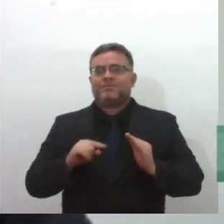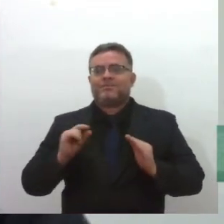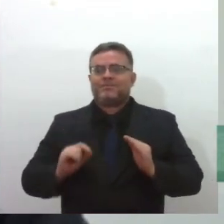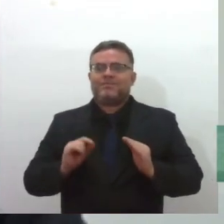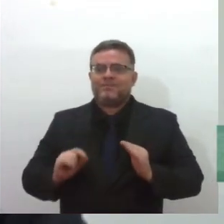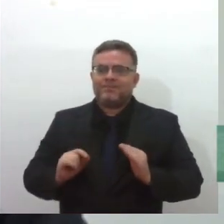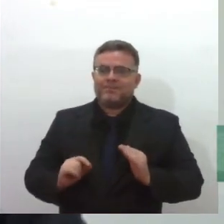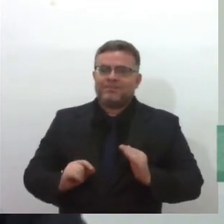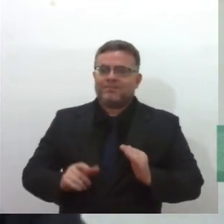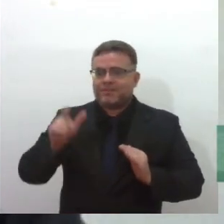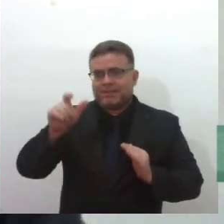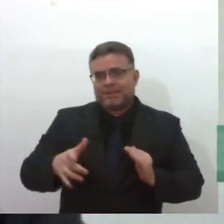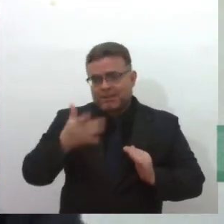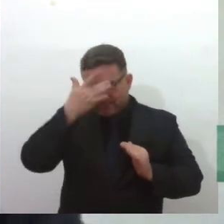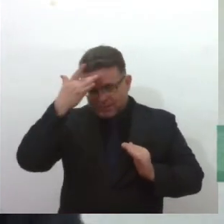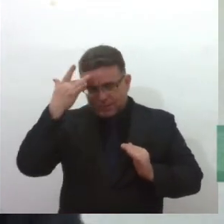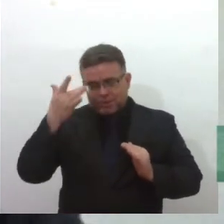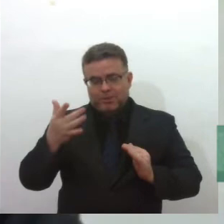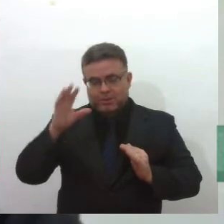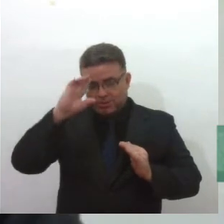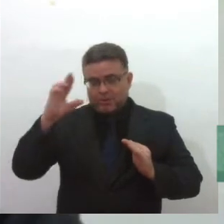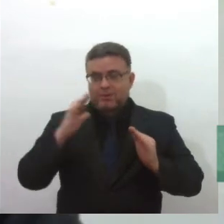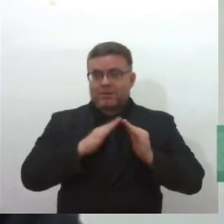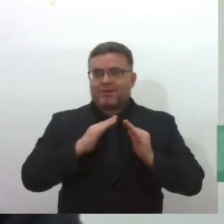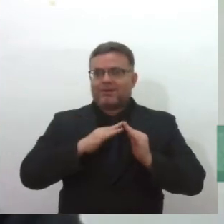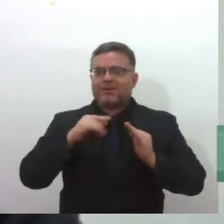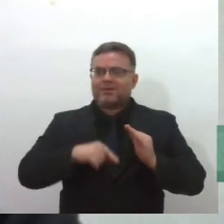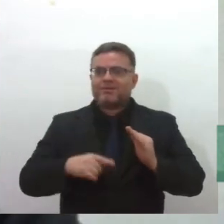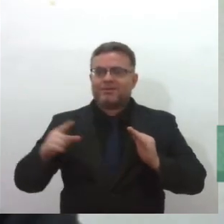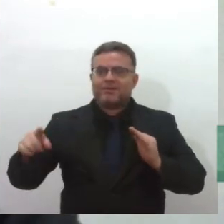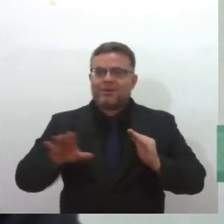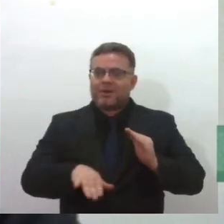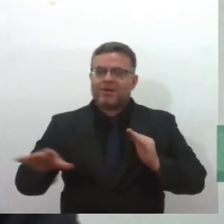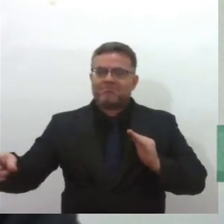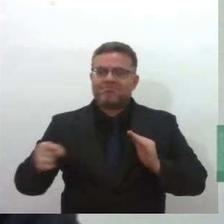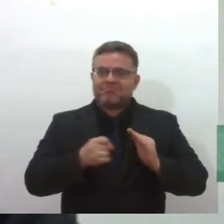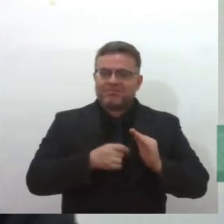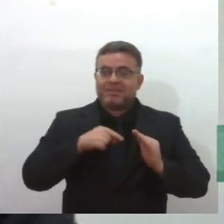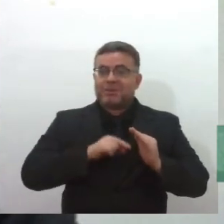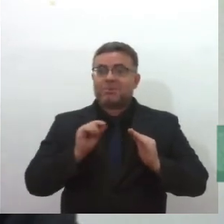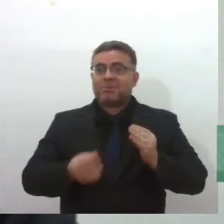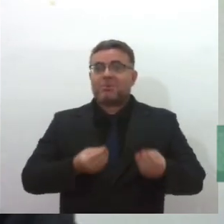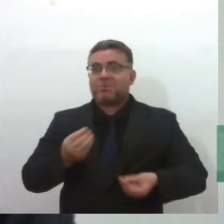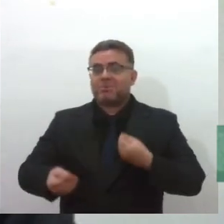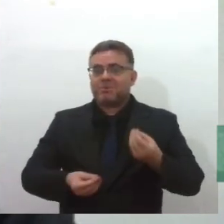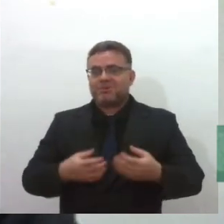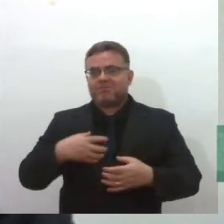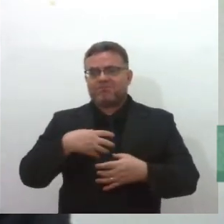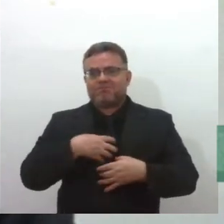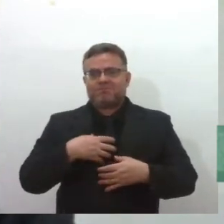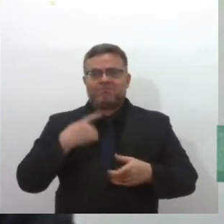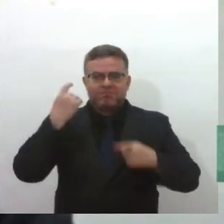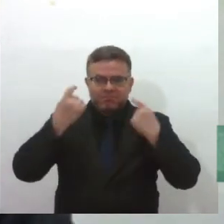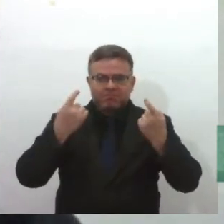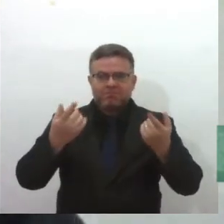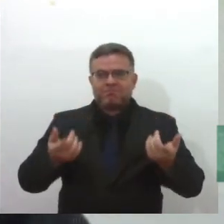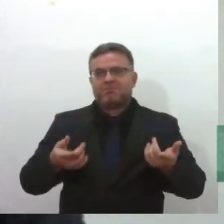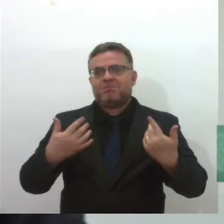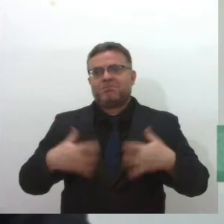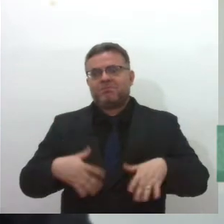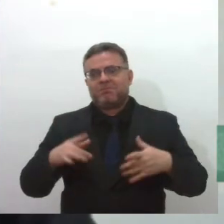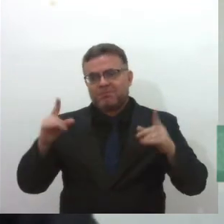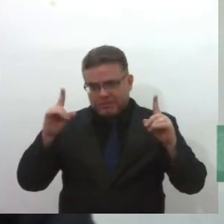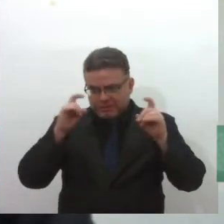criminoso. Ele é um criminoso sem qualquer tipo de sentimento, sem qualquer tipo de preocupação. Só título de exemplo